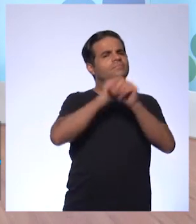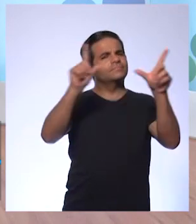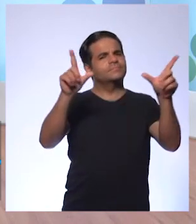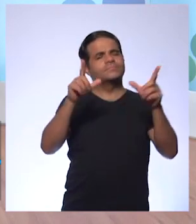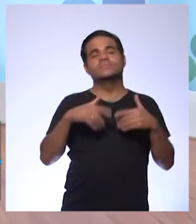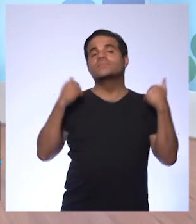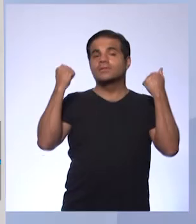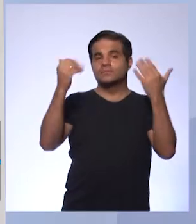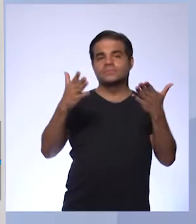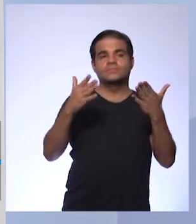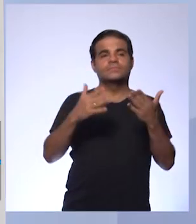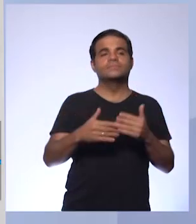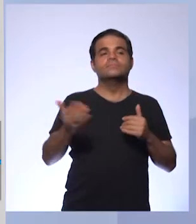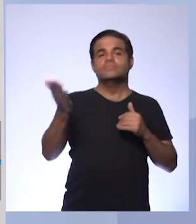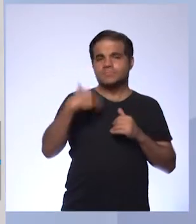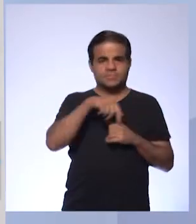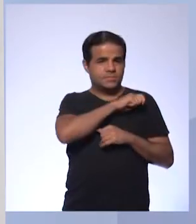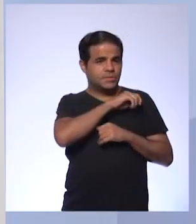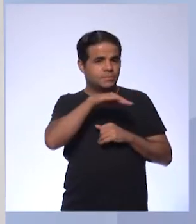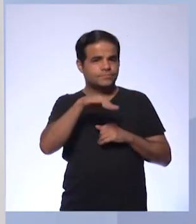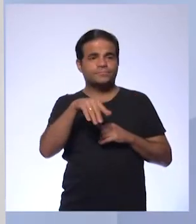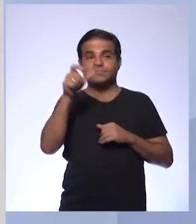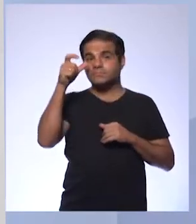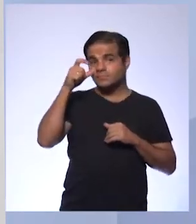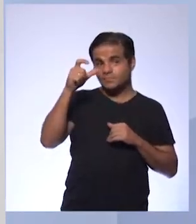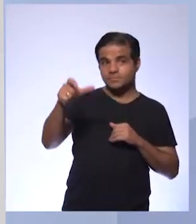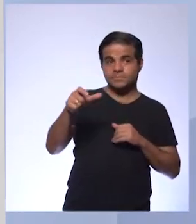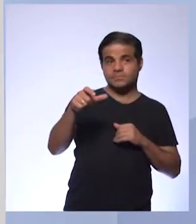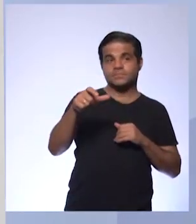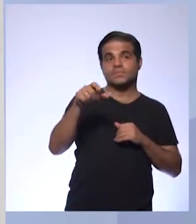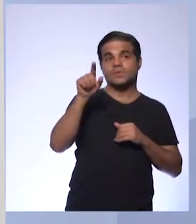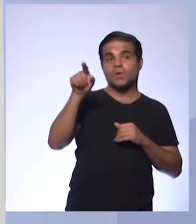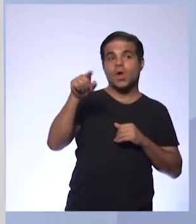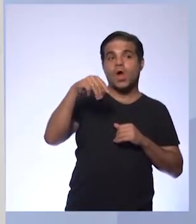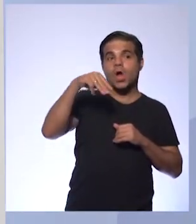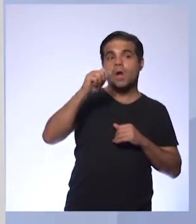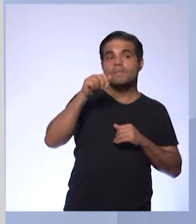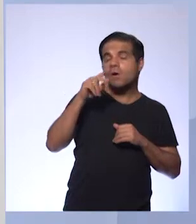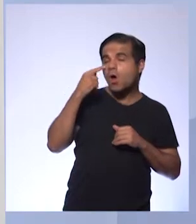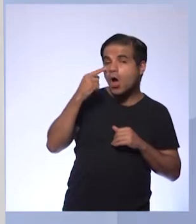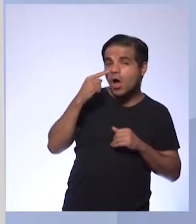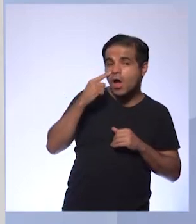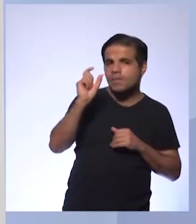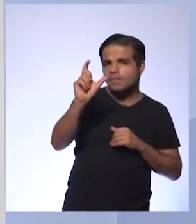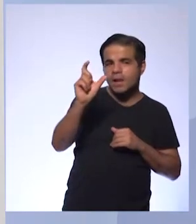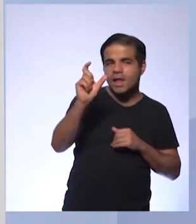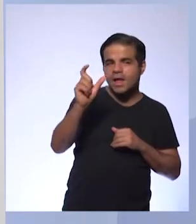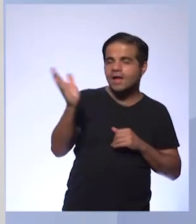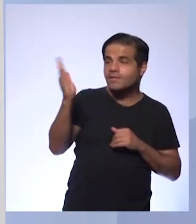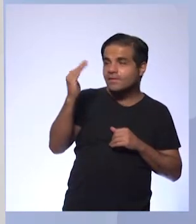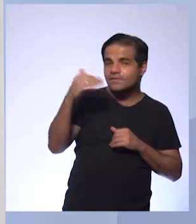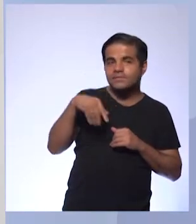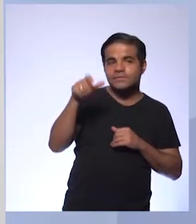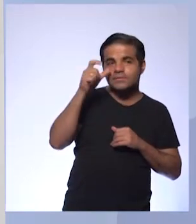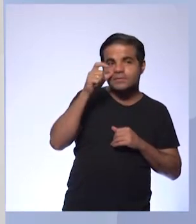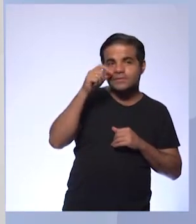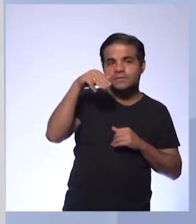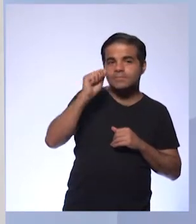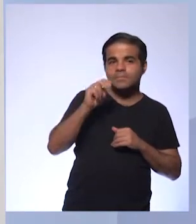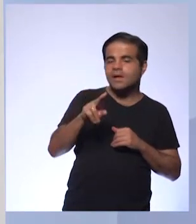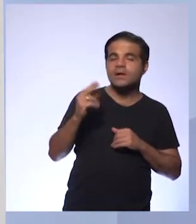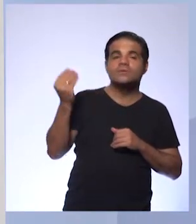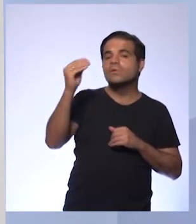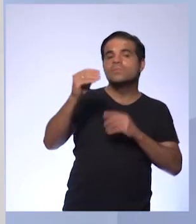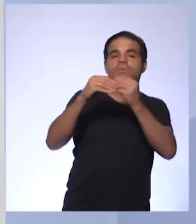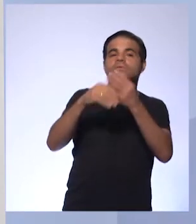Andréia. Olha só, vem aqui, aluno, vem aqui. Dá um close pra mim, dá um close pra mim. Olha isso aqui, ó. Dá um close aqui, tcharam. E o que eles estão colocando